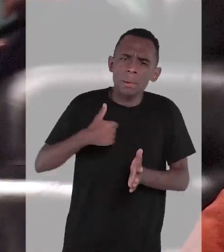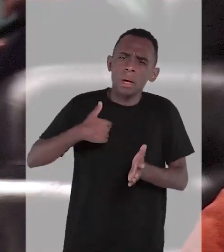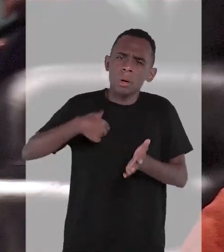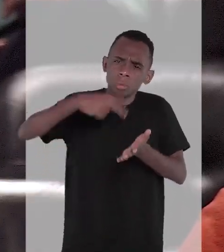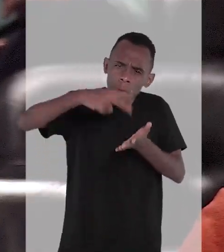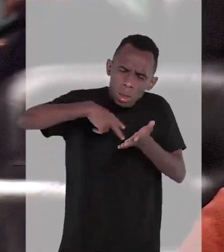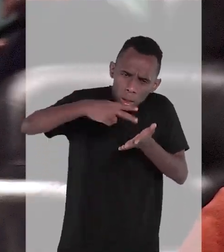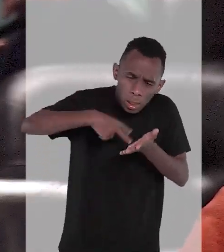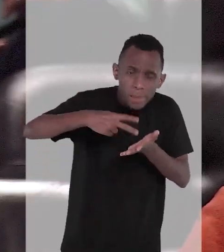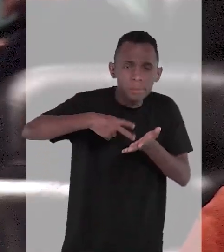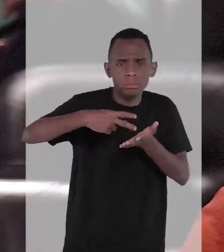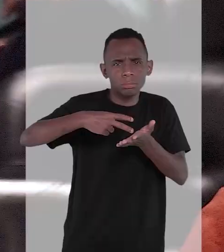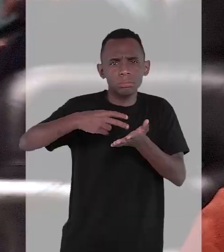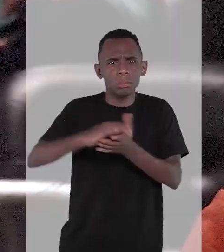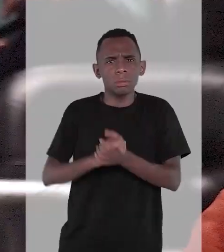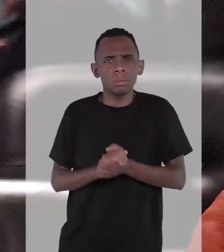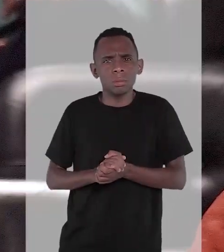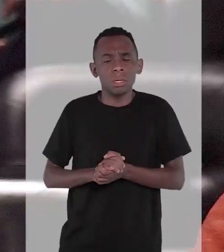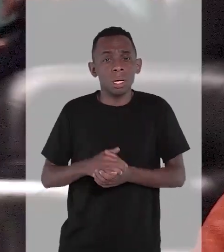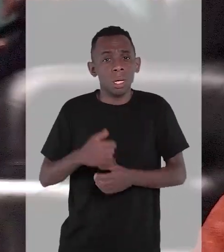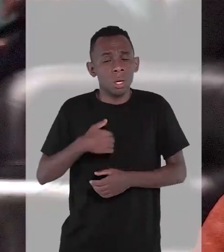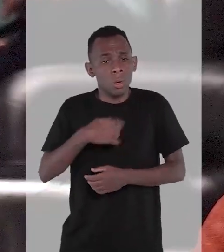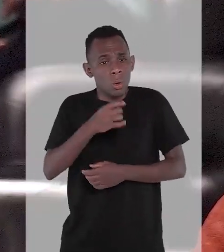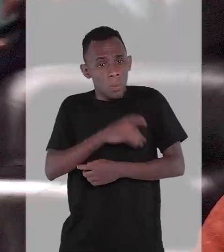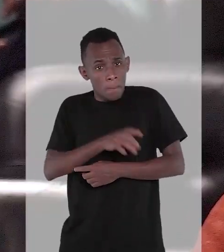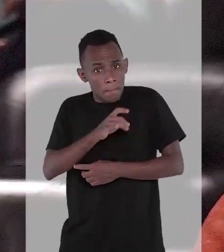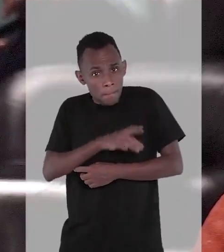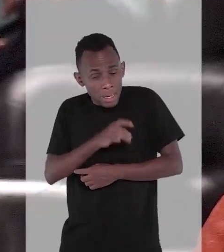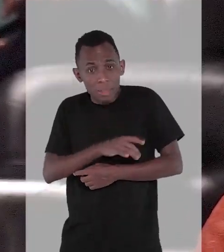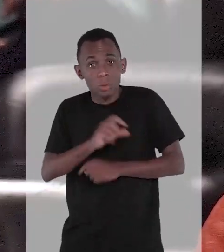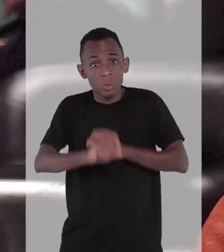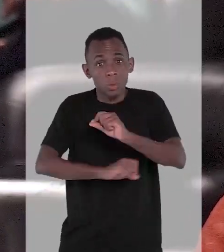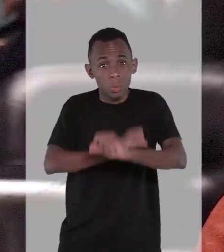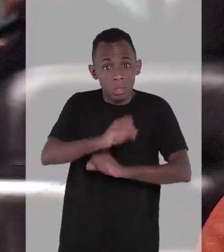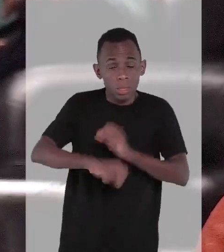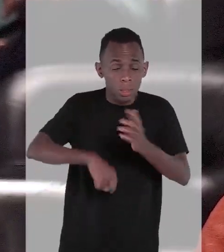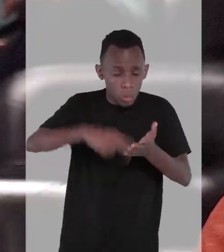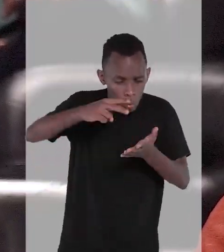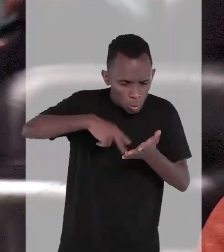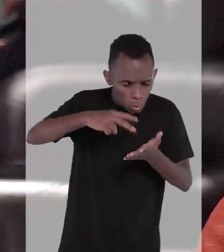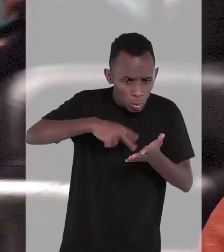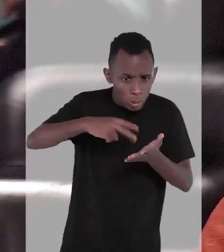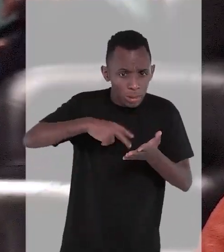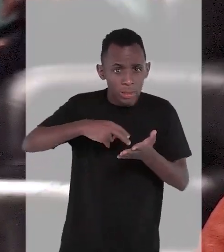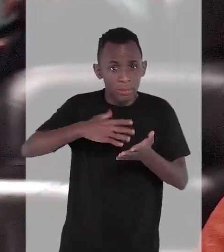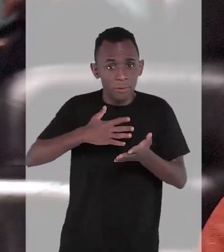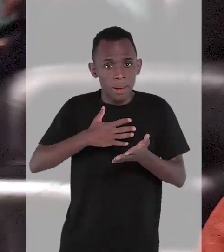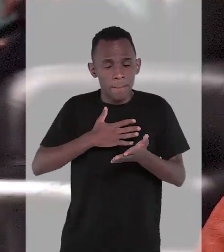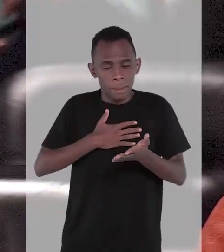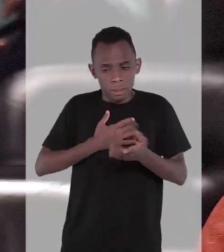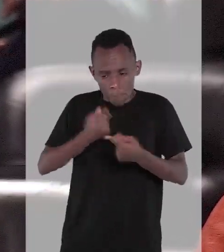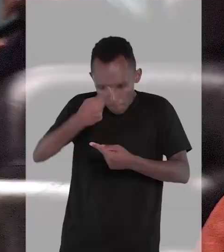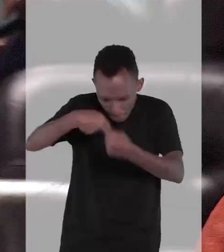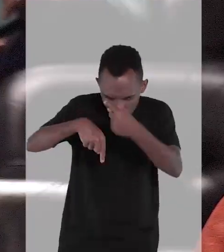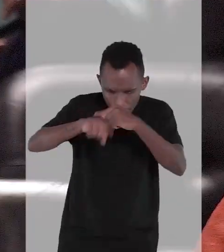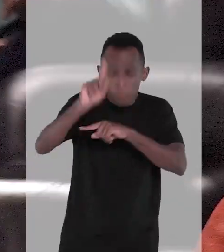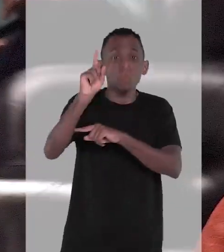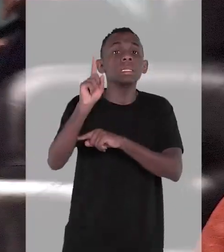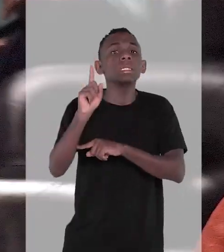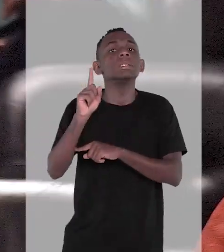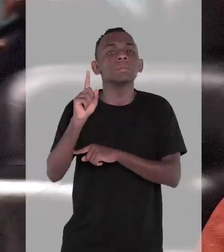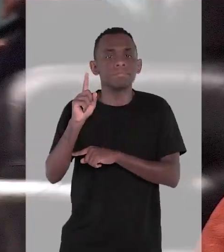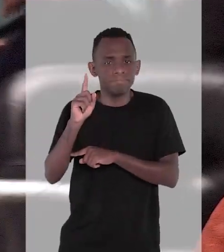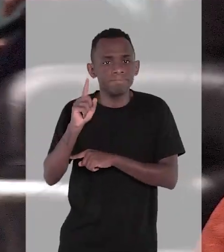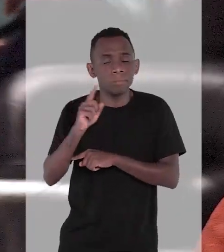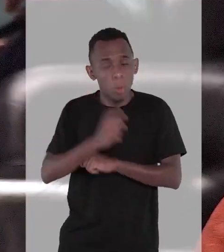assim, demorei a ler. Eu empurrei com medo de esse livro destruir ou mudar em mim